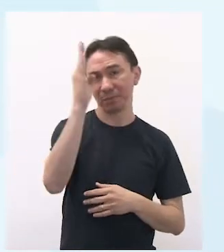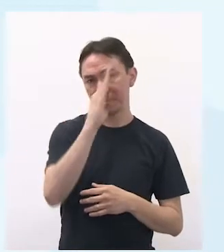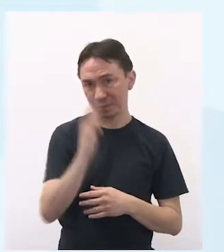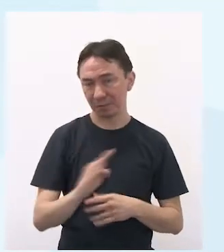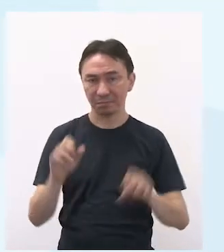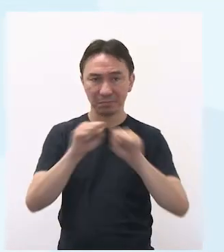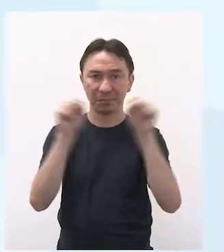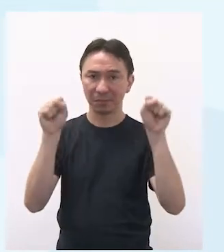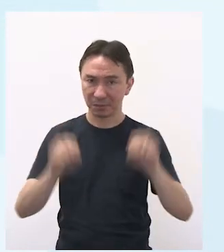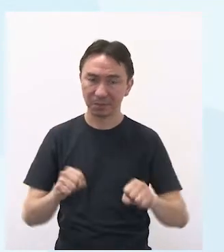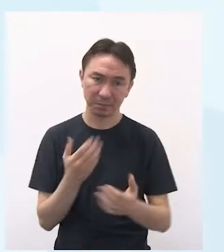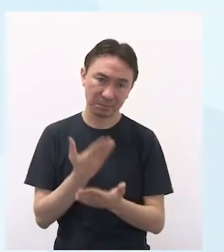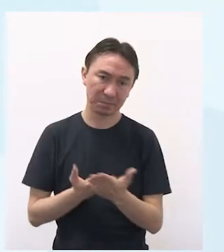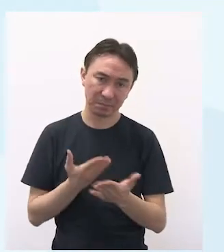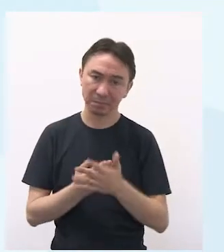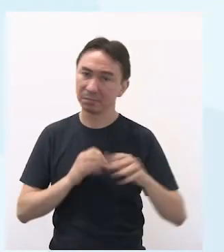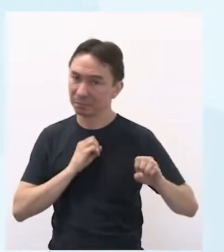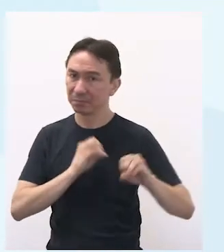próximo, por favor.